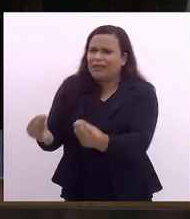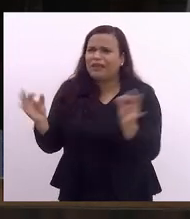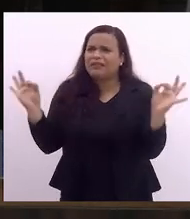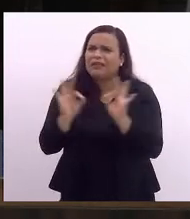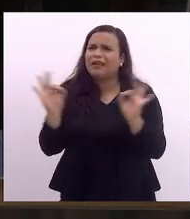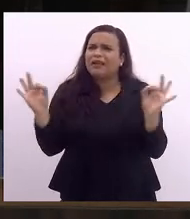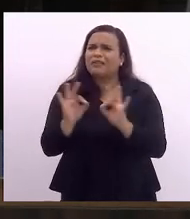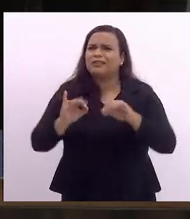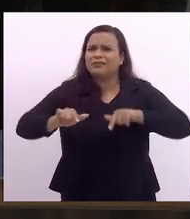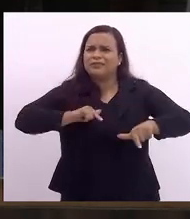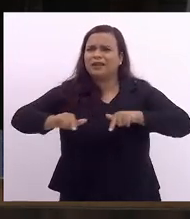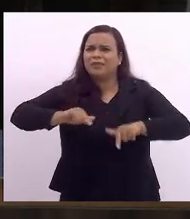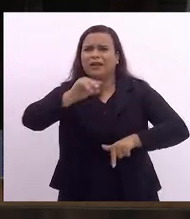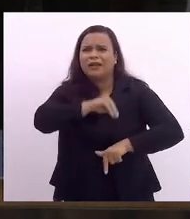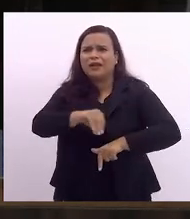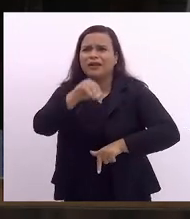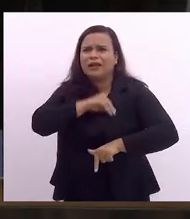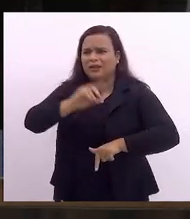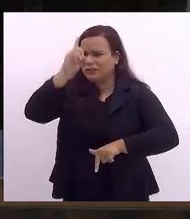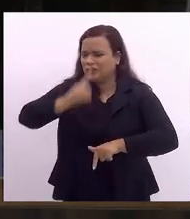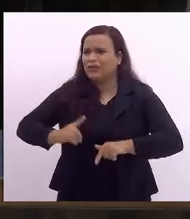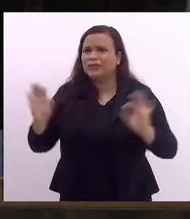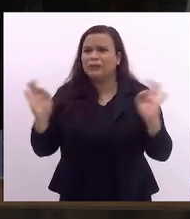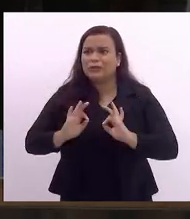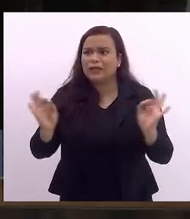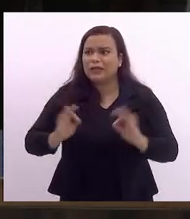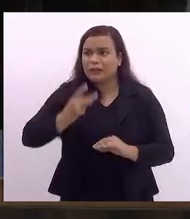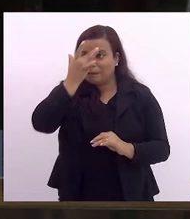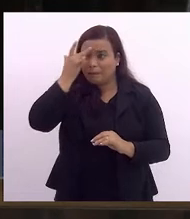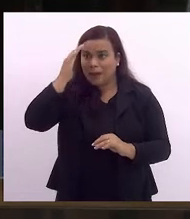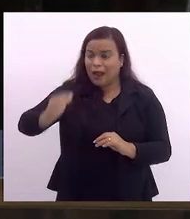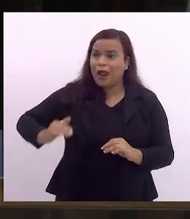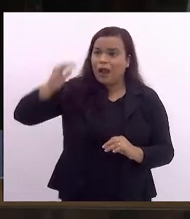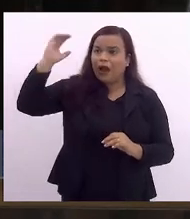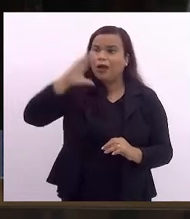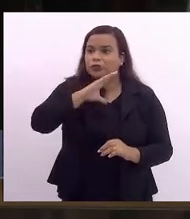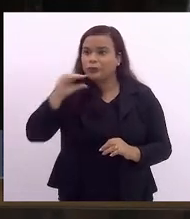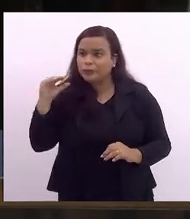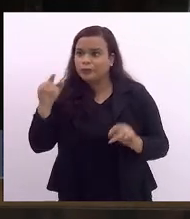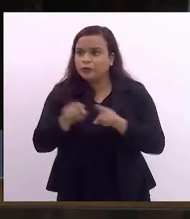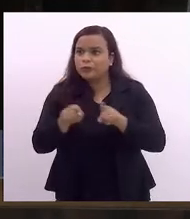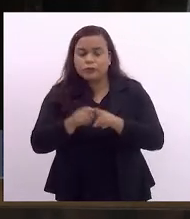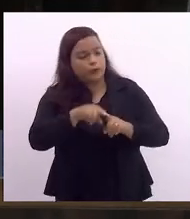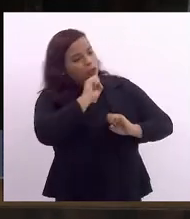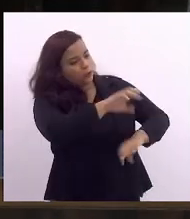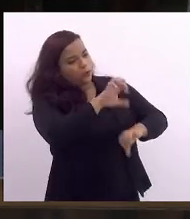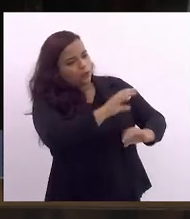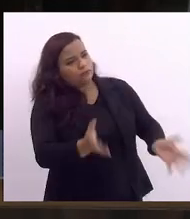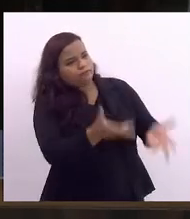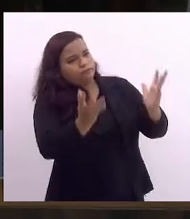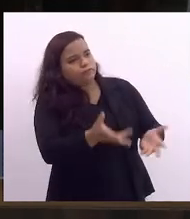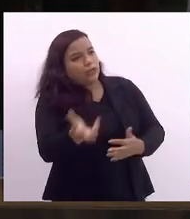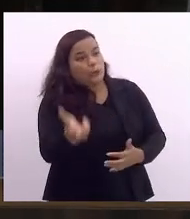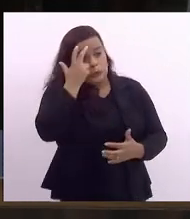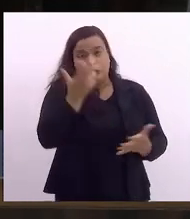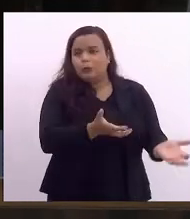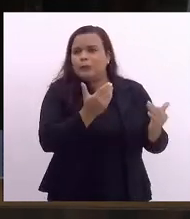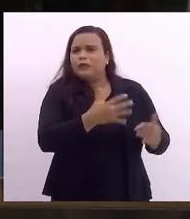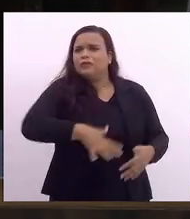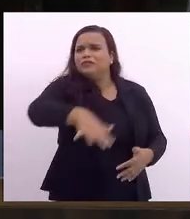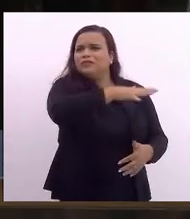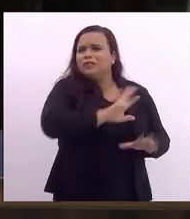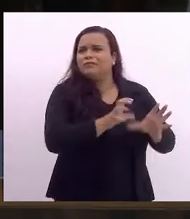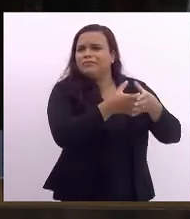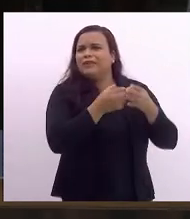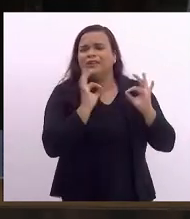ao trabalho e renda para os adultos, que não garante a educação e o fomento à cultura para os nossos jovens,